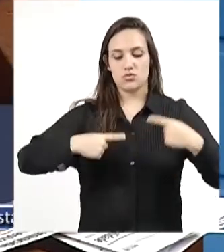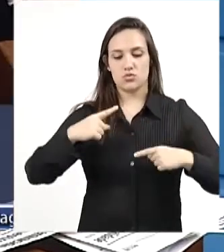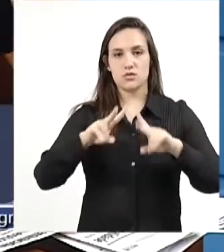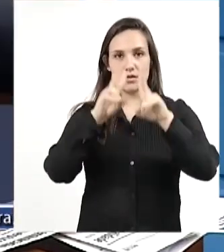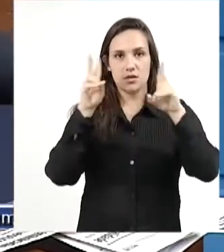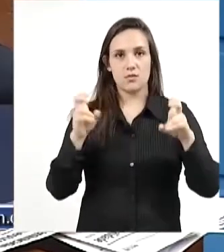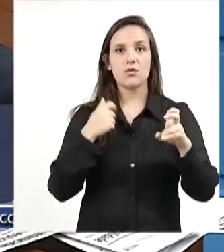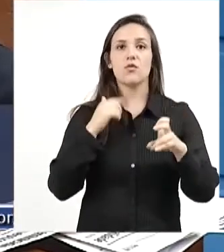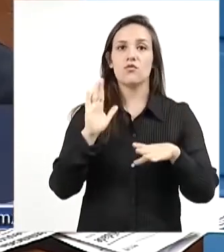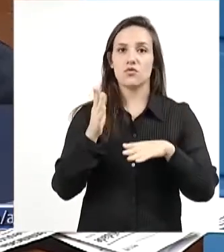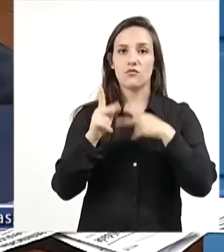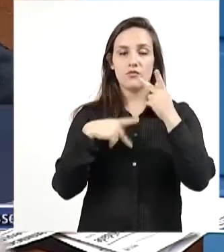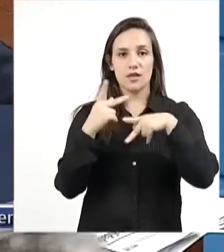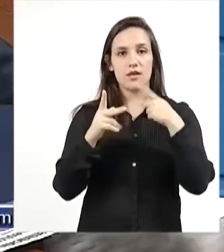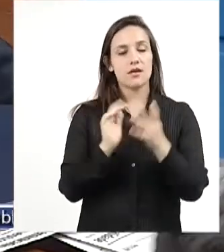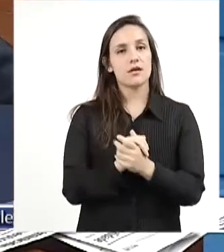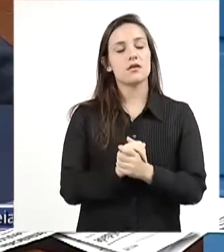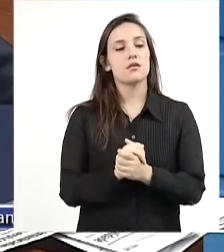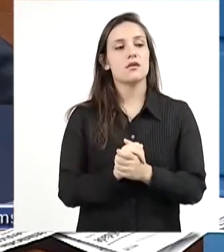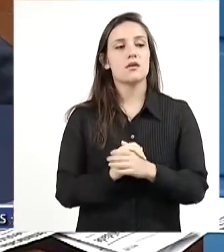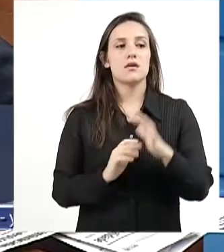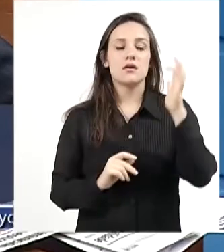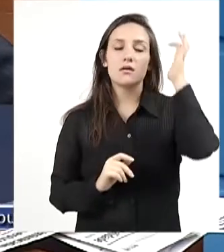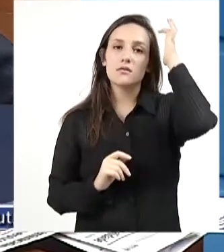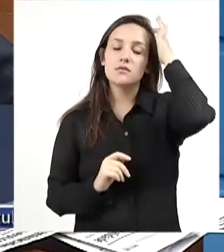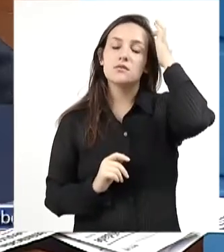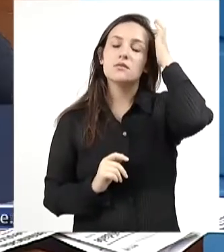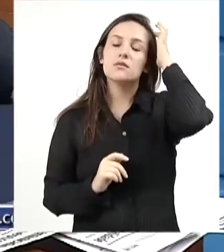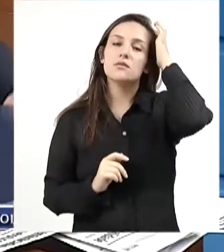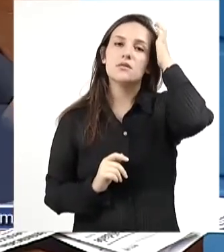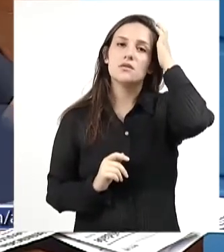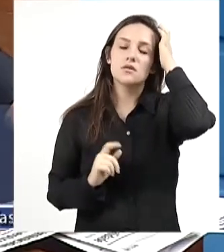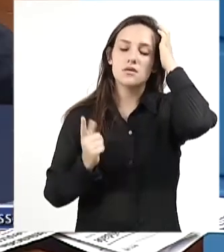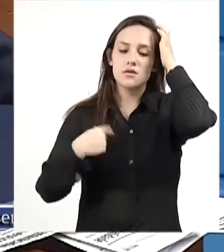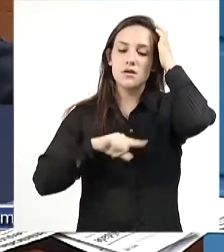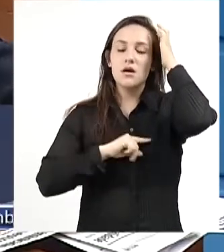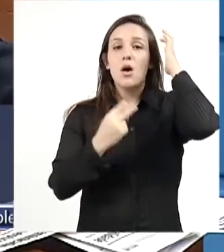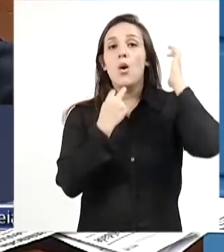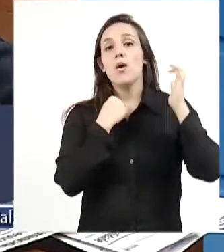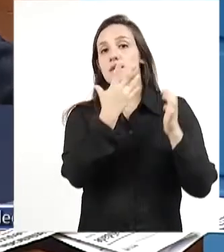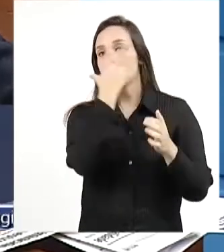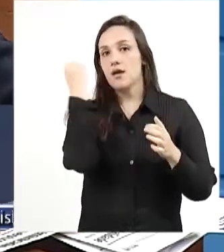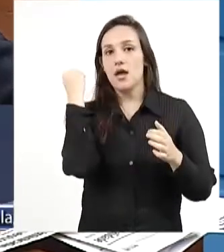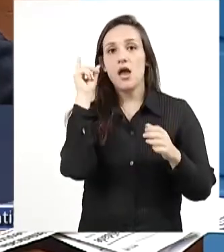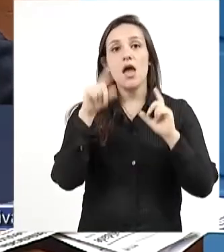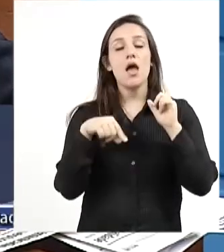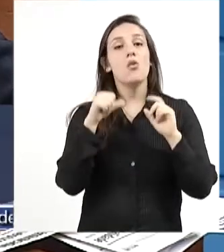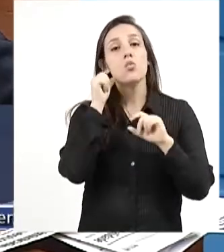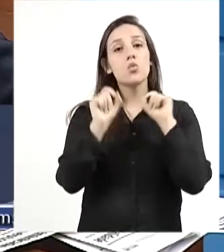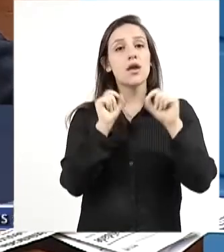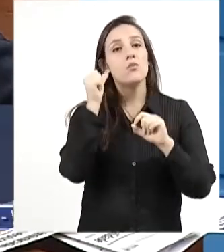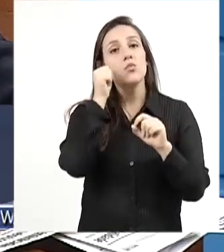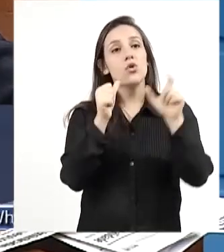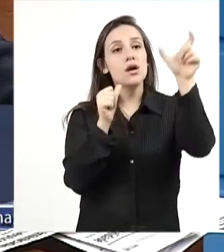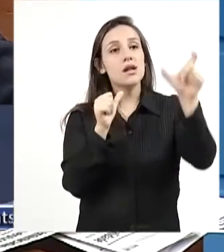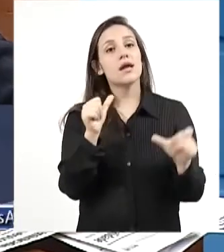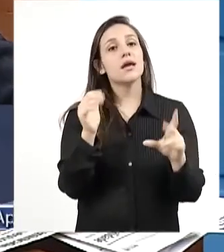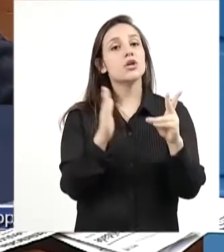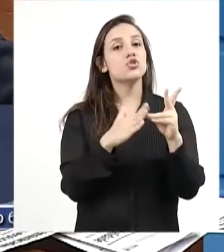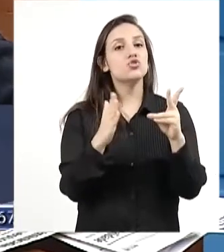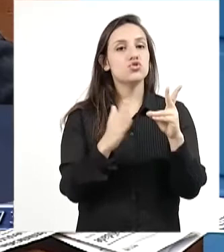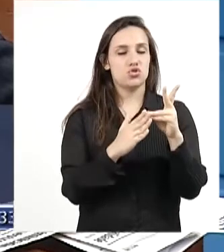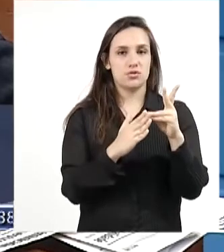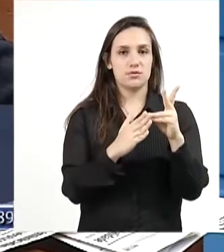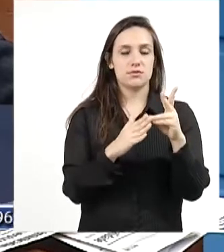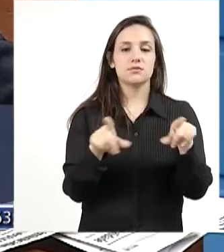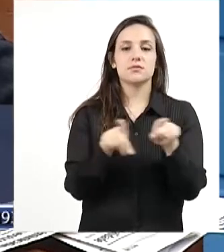mulheres que eu estava citando aqui, e não vamos nos esquecer da mulher indígena do Mato Grosso do Sul,